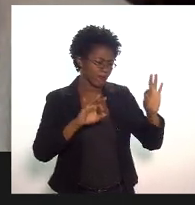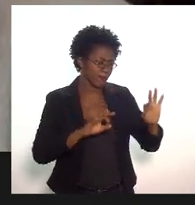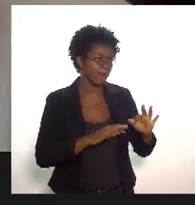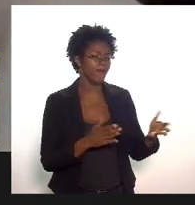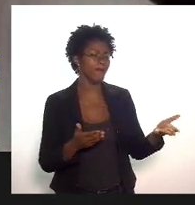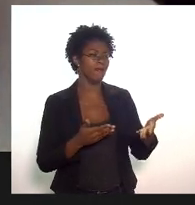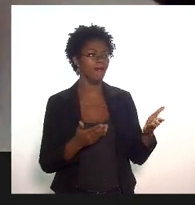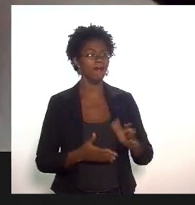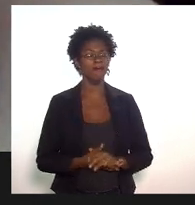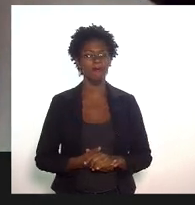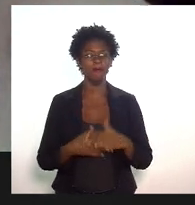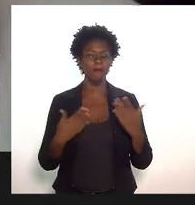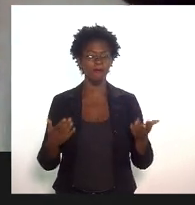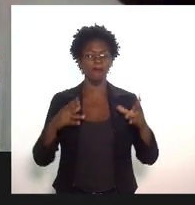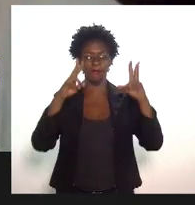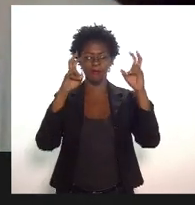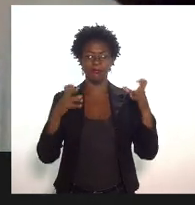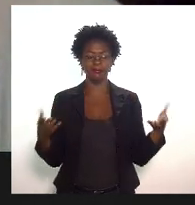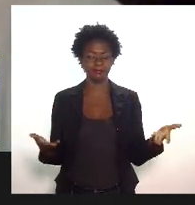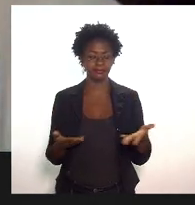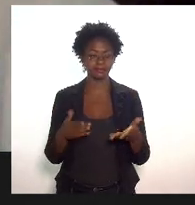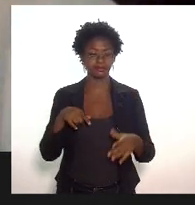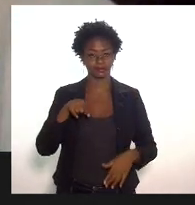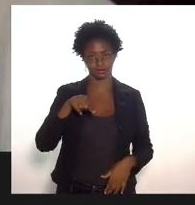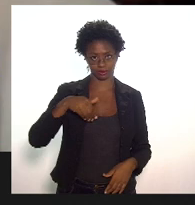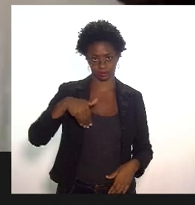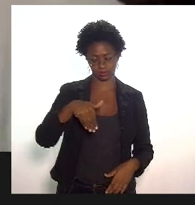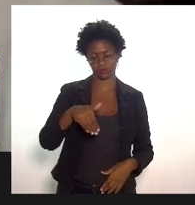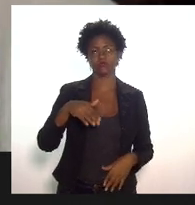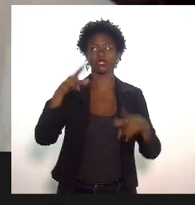esse assunto, querido, é um assunto